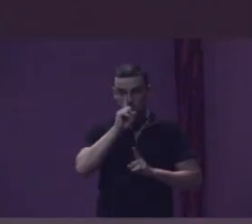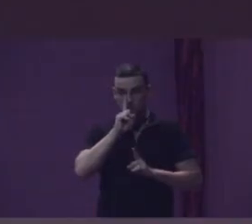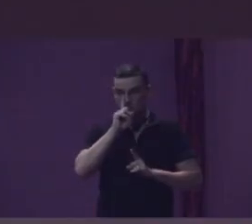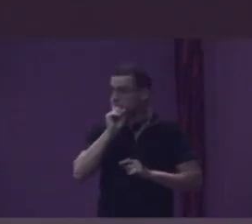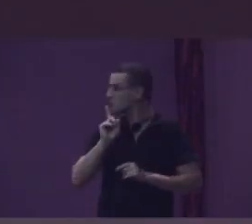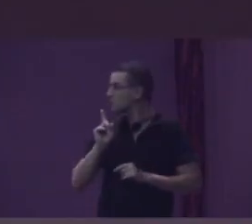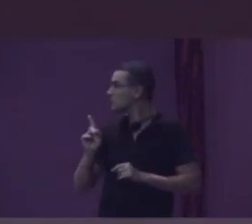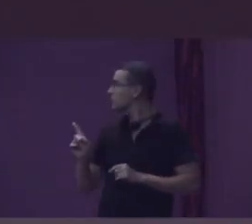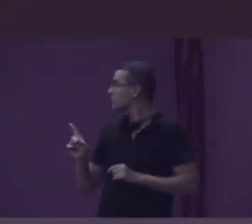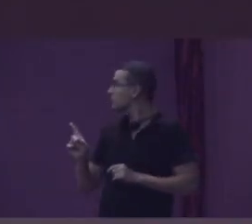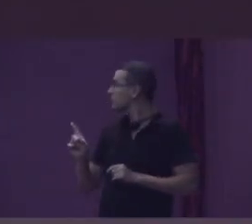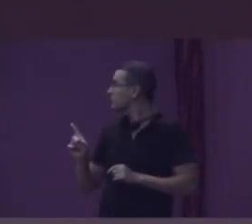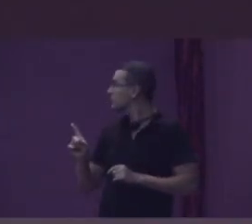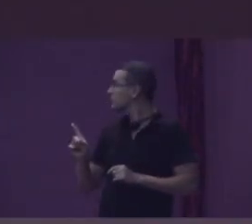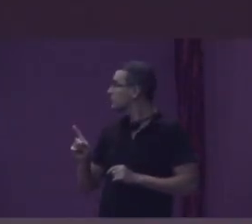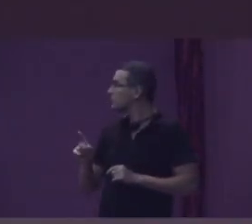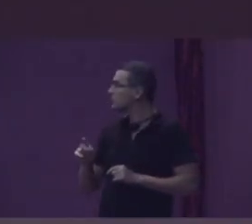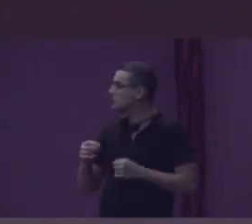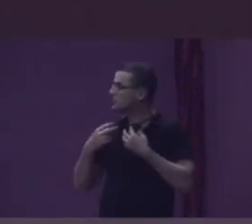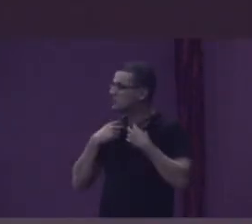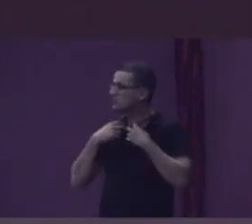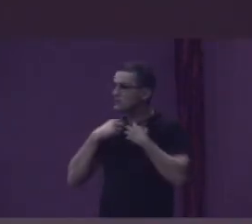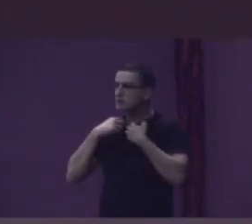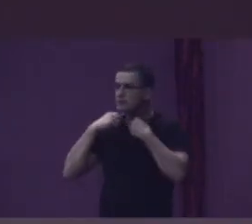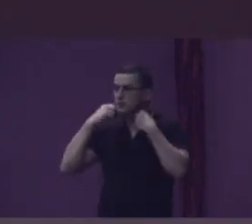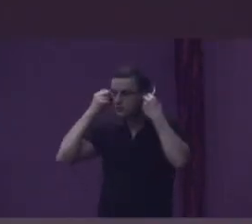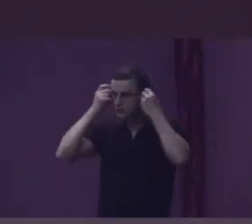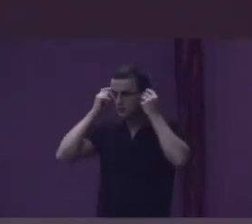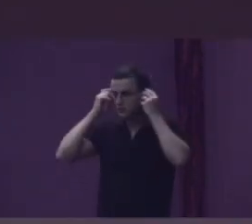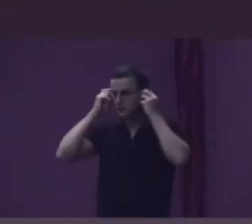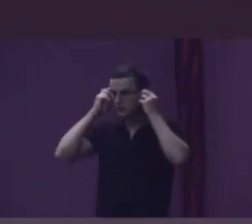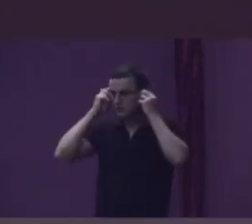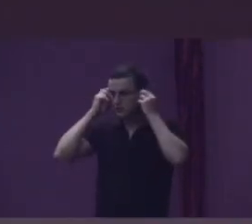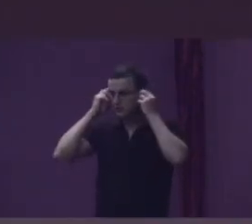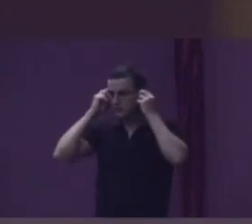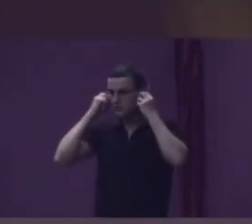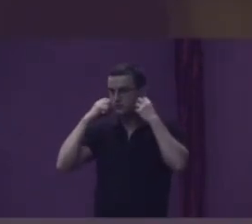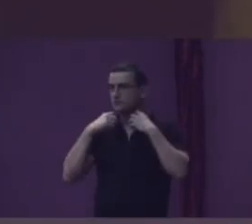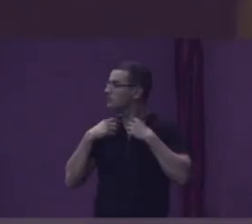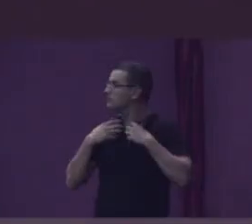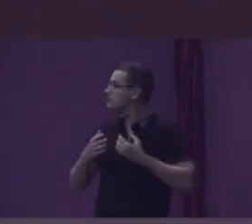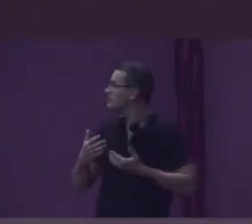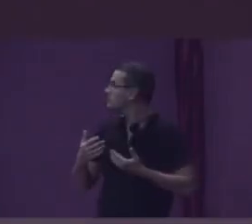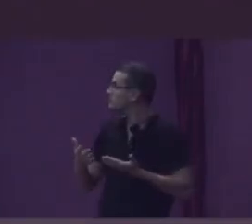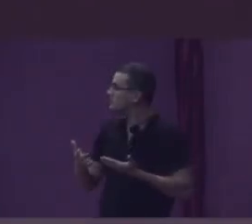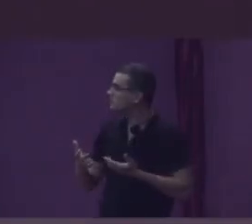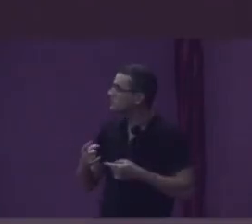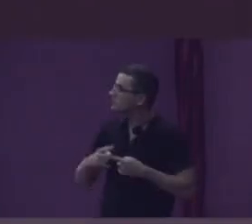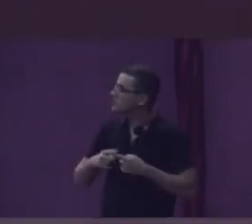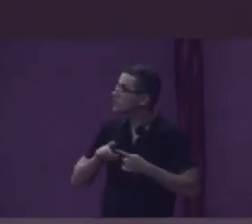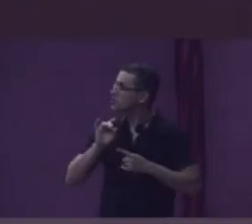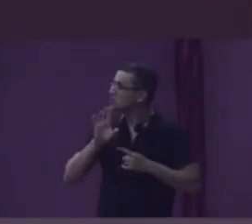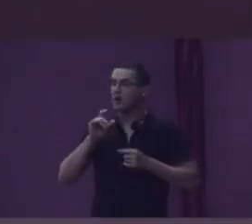de risco de Ulrich Beck é risco atômico, risco de mudança climática. Eu vou falar um pouquinho só